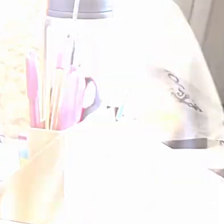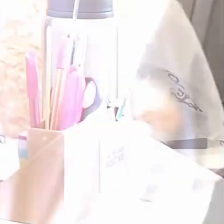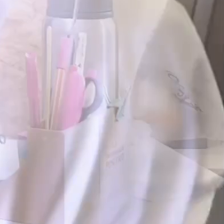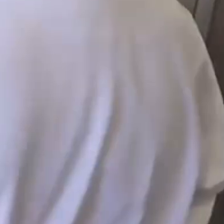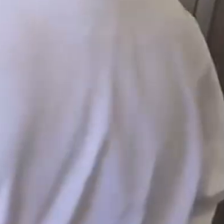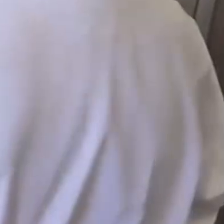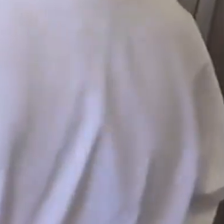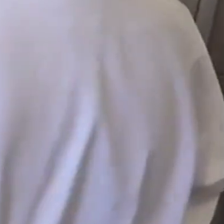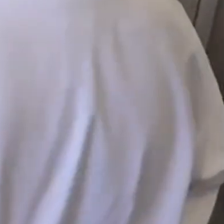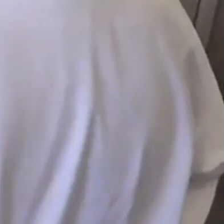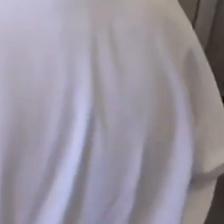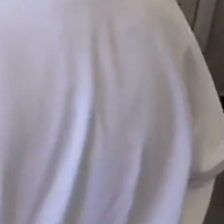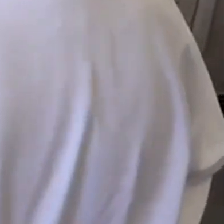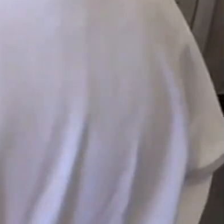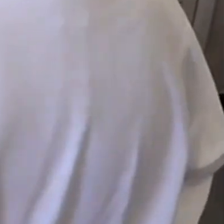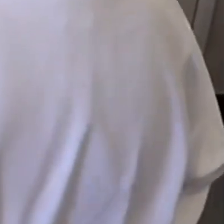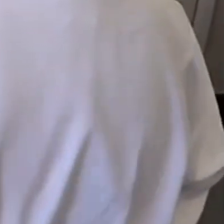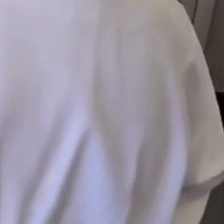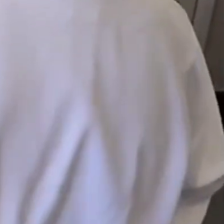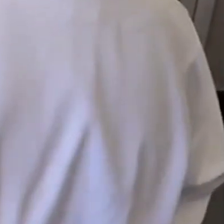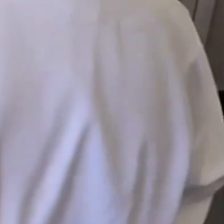notícias.